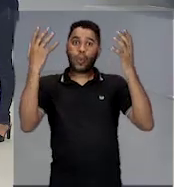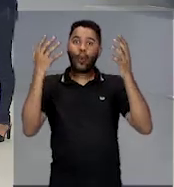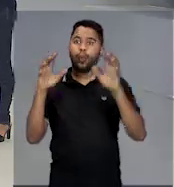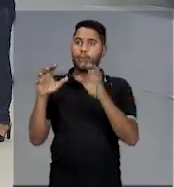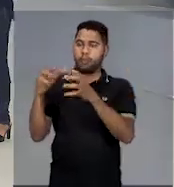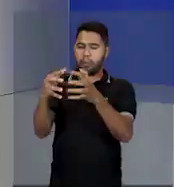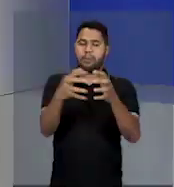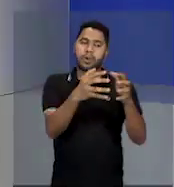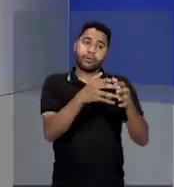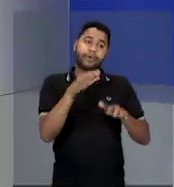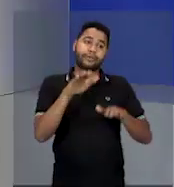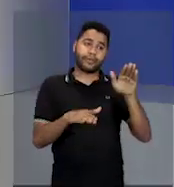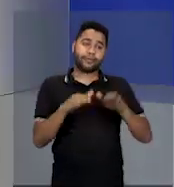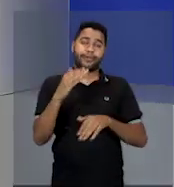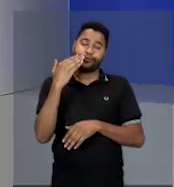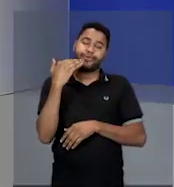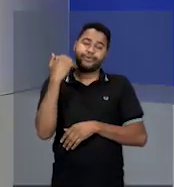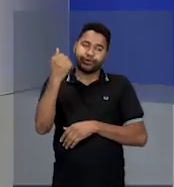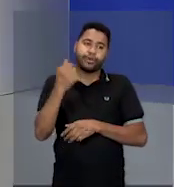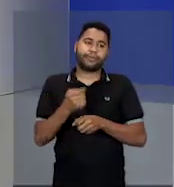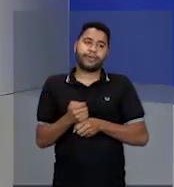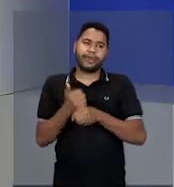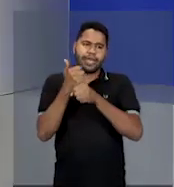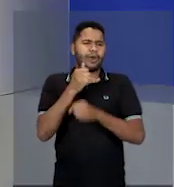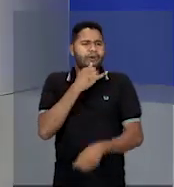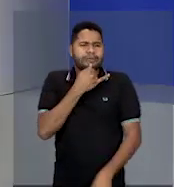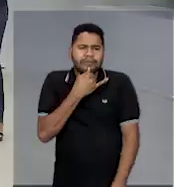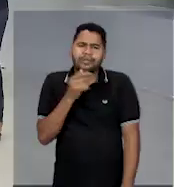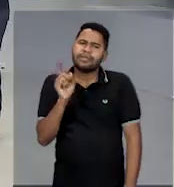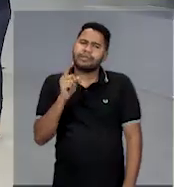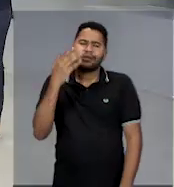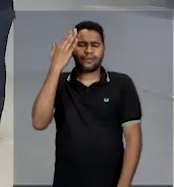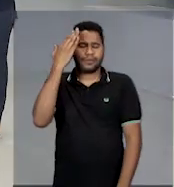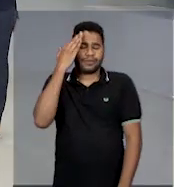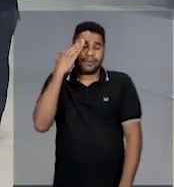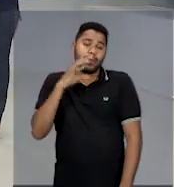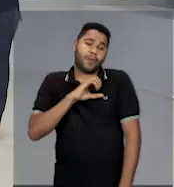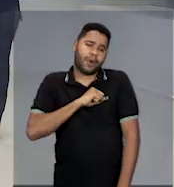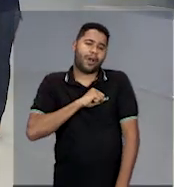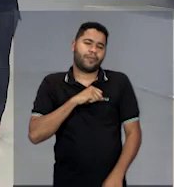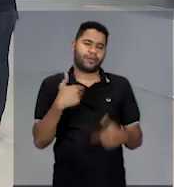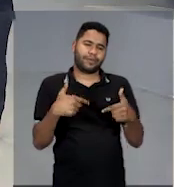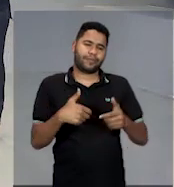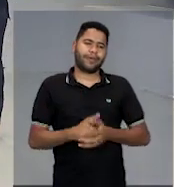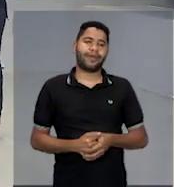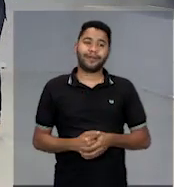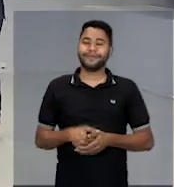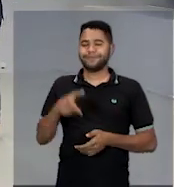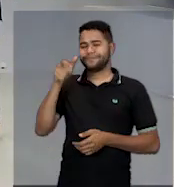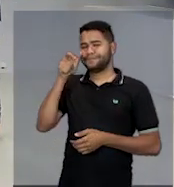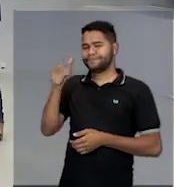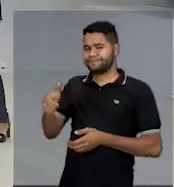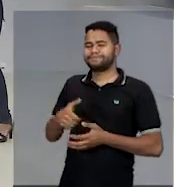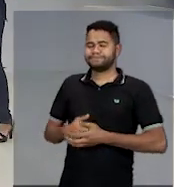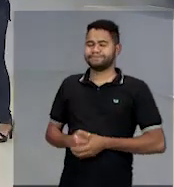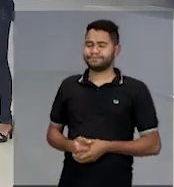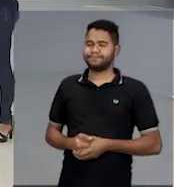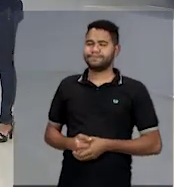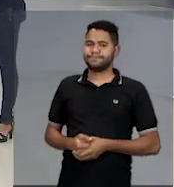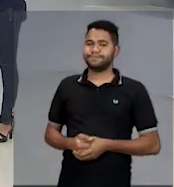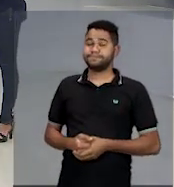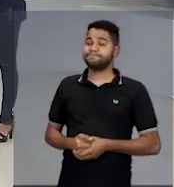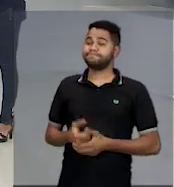equipes, provavelmente eu serei escalada e eu não vou ficar triste não, porque a gente ama o que a gente faz. Ah, interessante. Olha